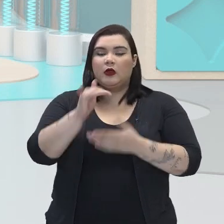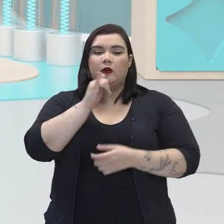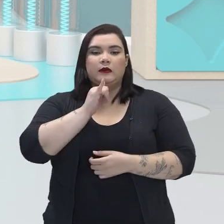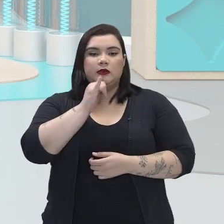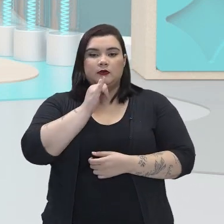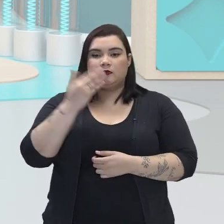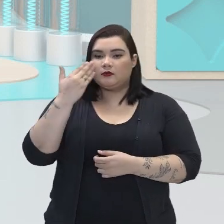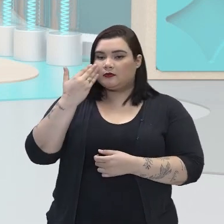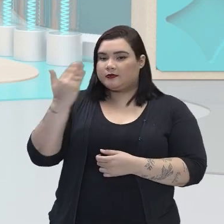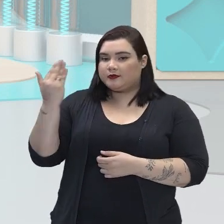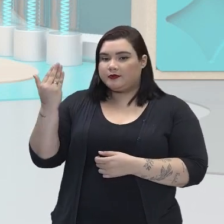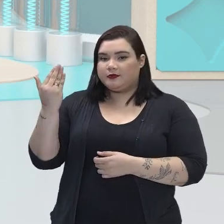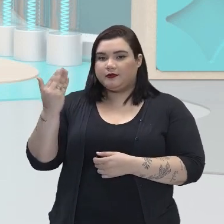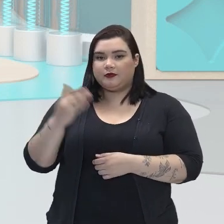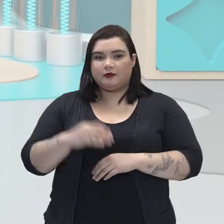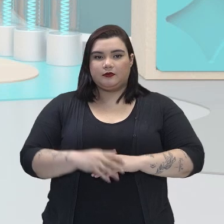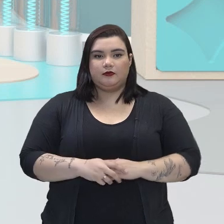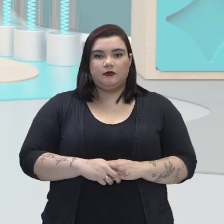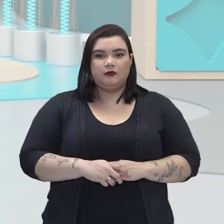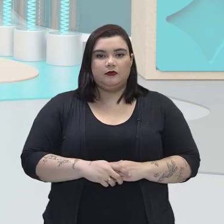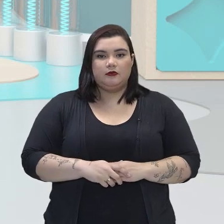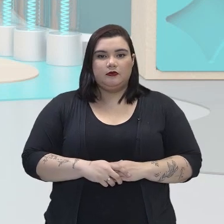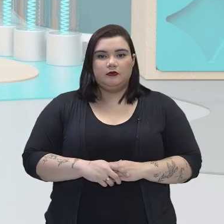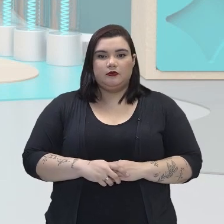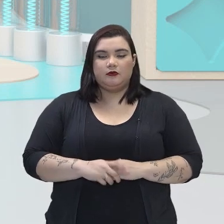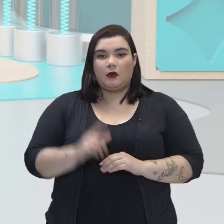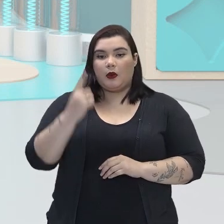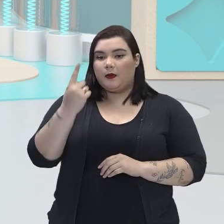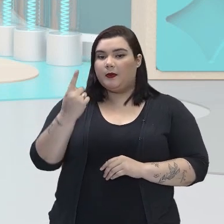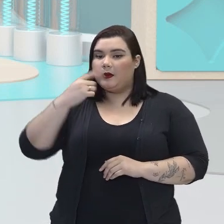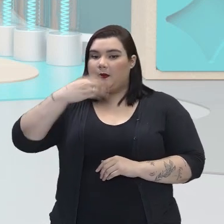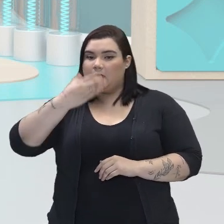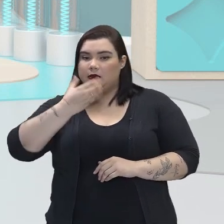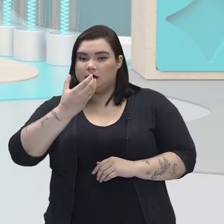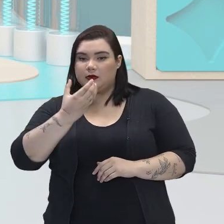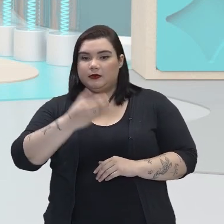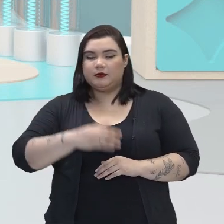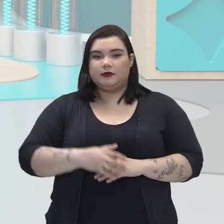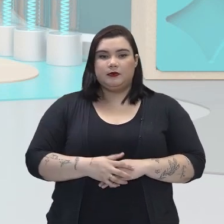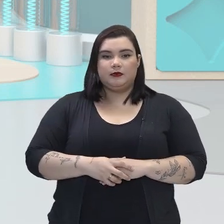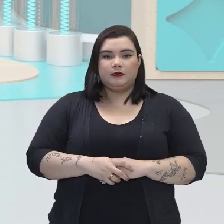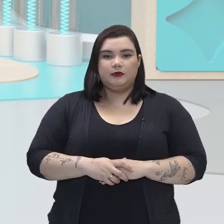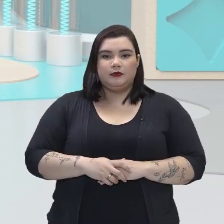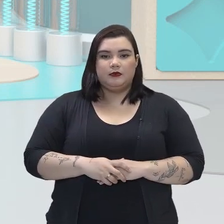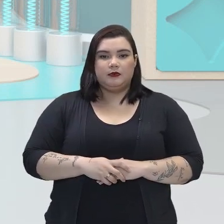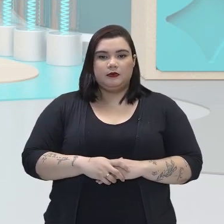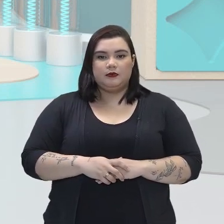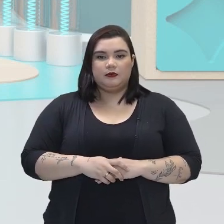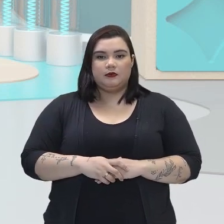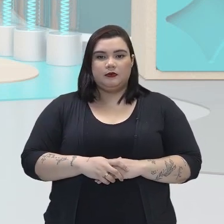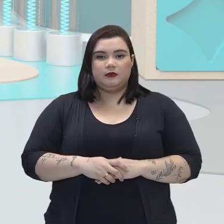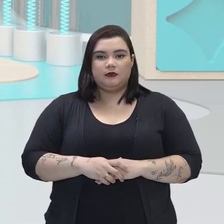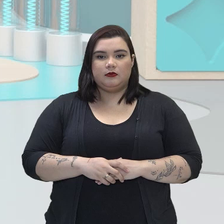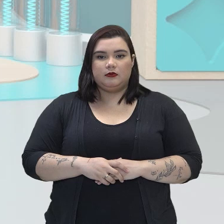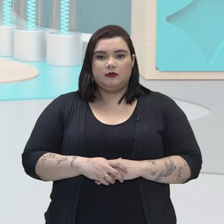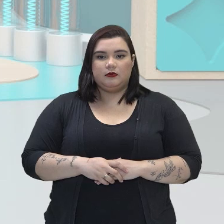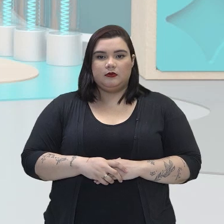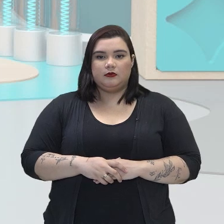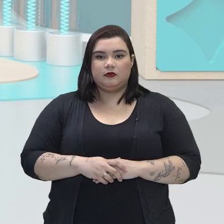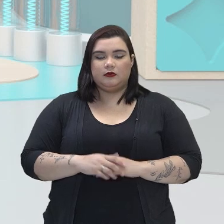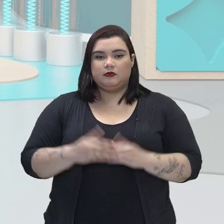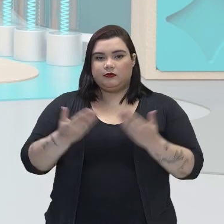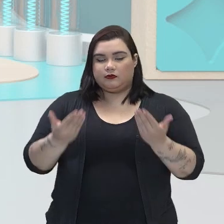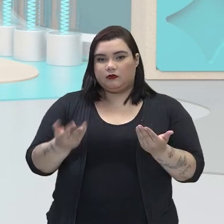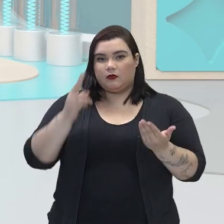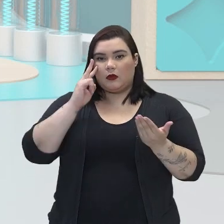agora, ok? We have one apple, uma maçã, and two apples. Então, dei